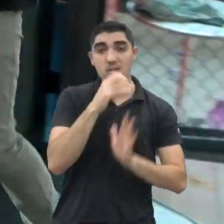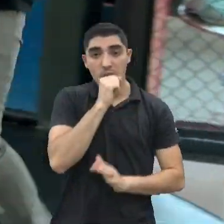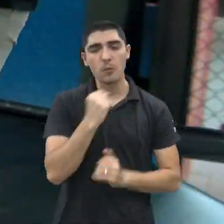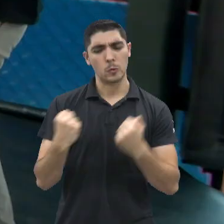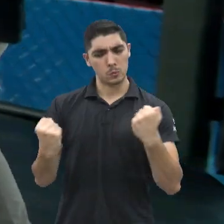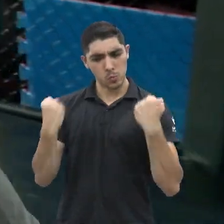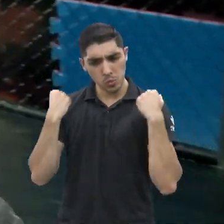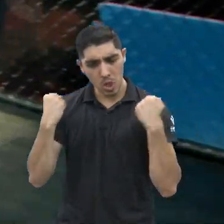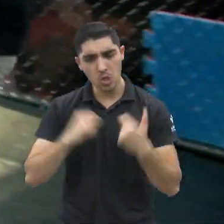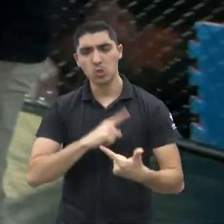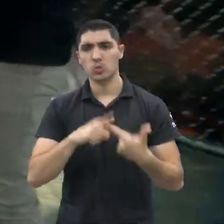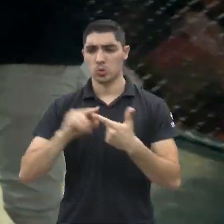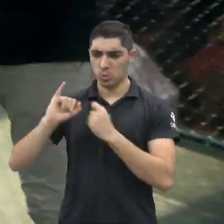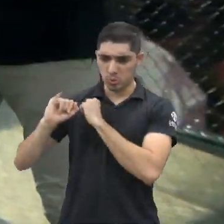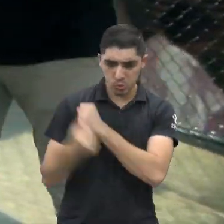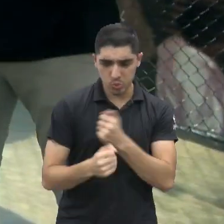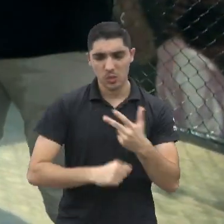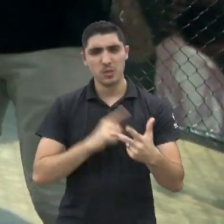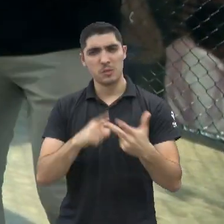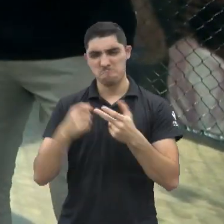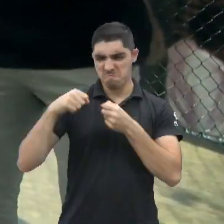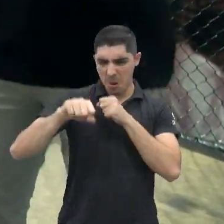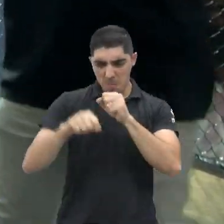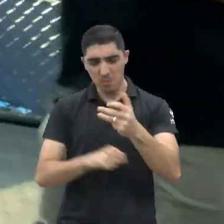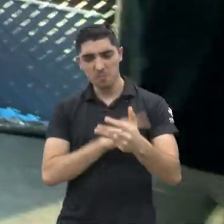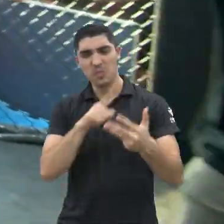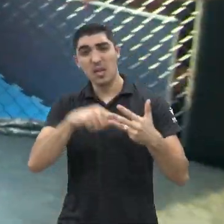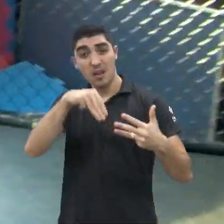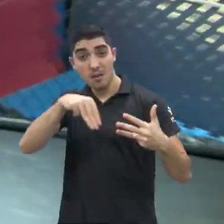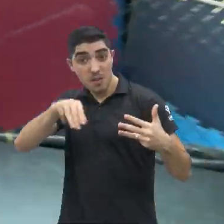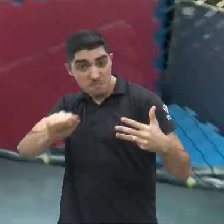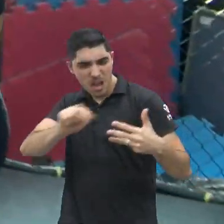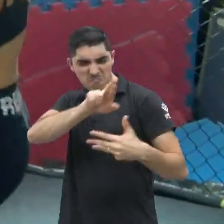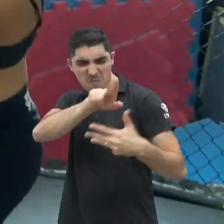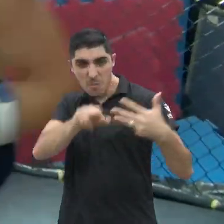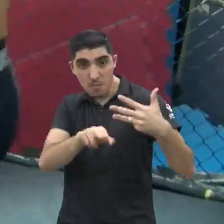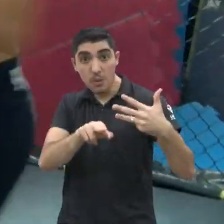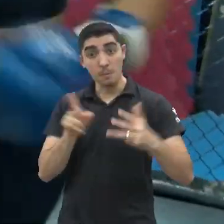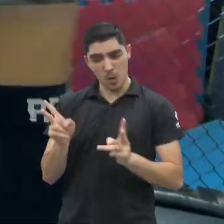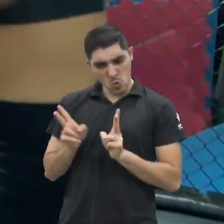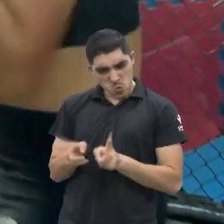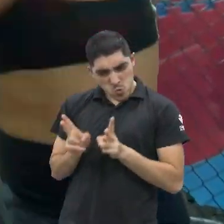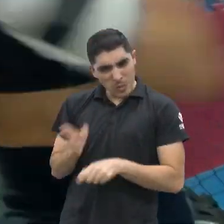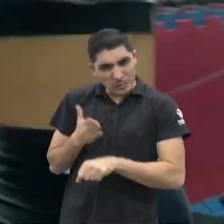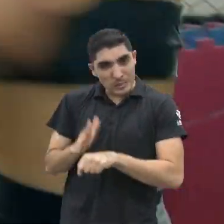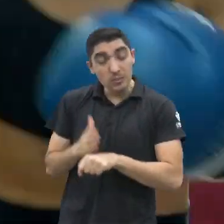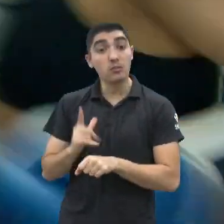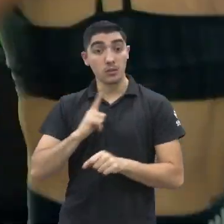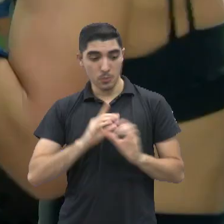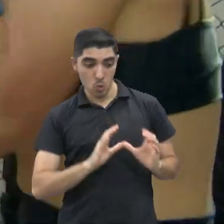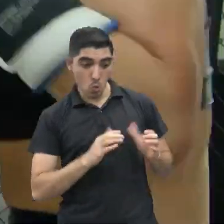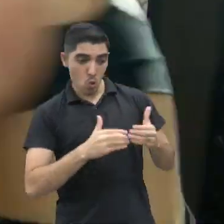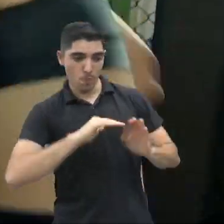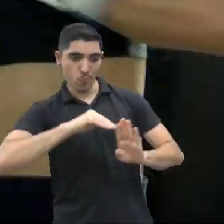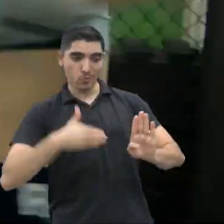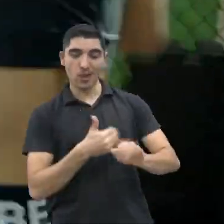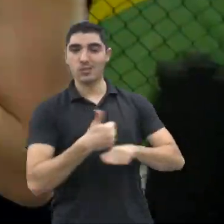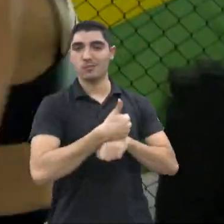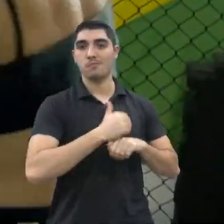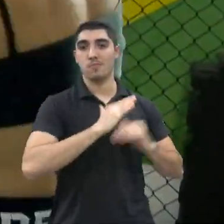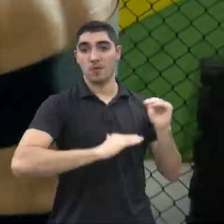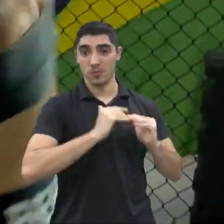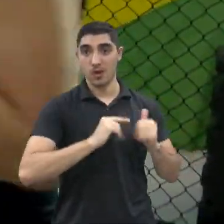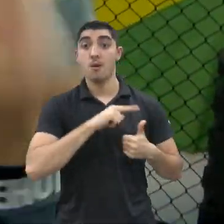jiu-jitsu, kickboxing, MMA. E para manter o alto rendimento, ela conta com uma equipe multidisciplinar, com